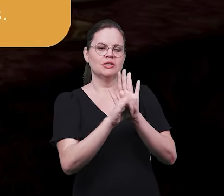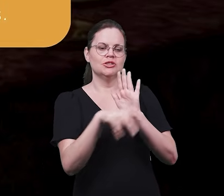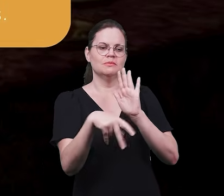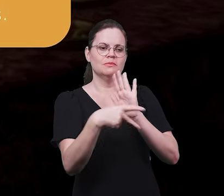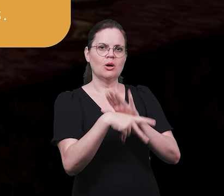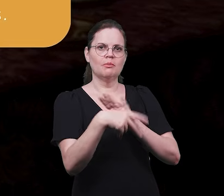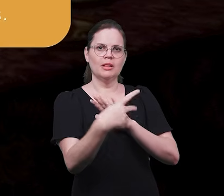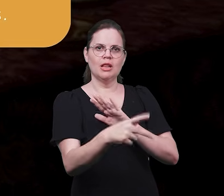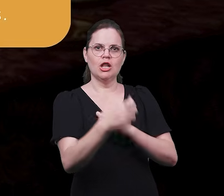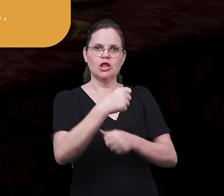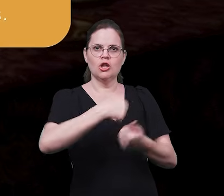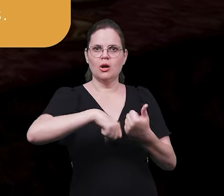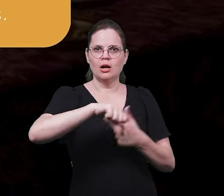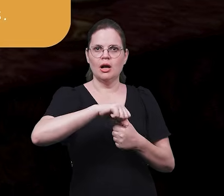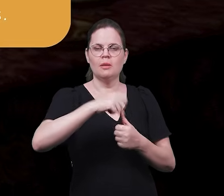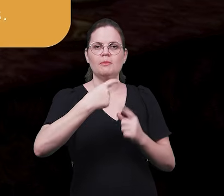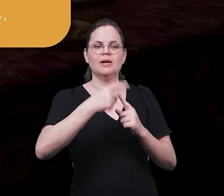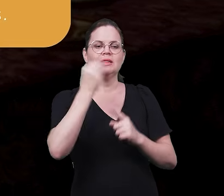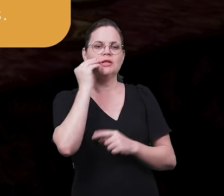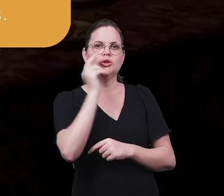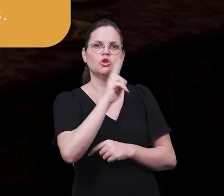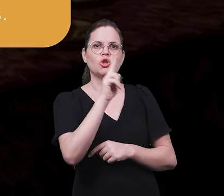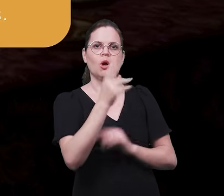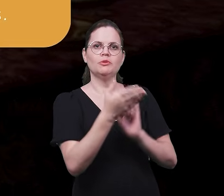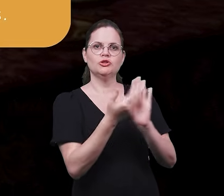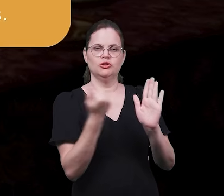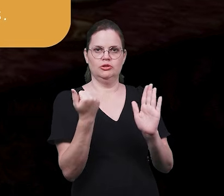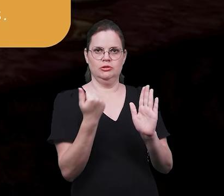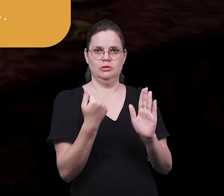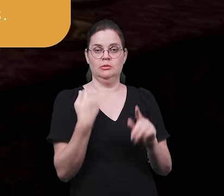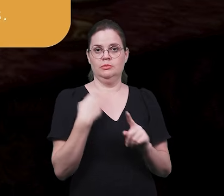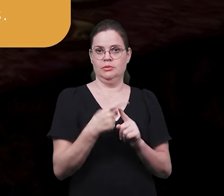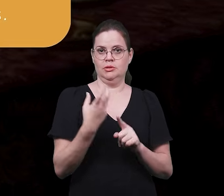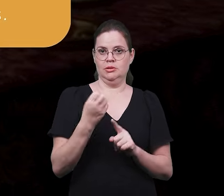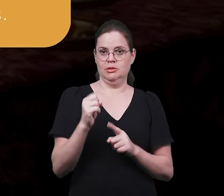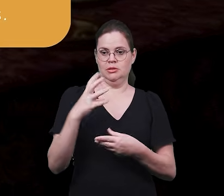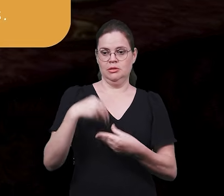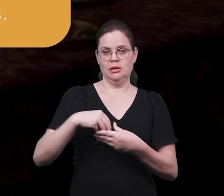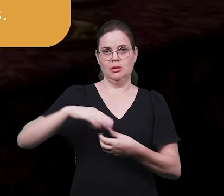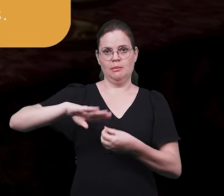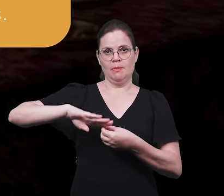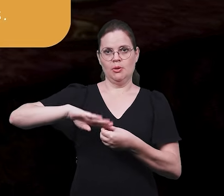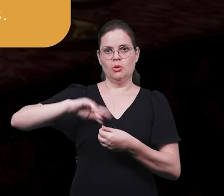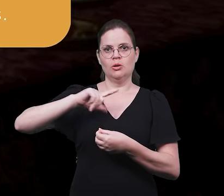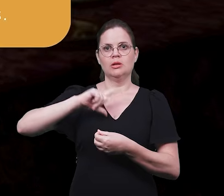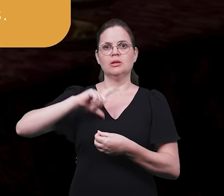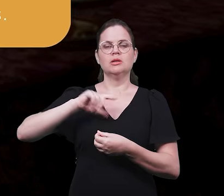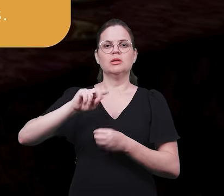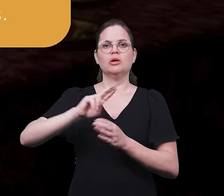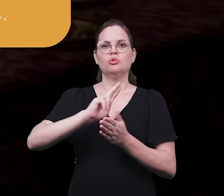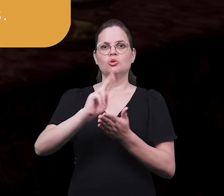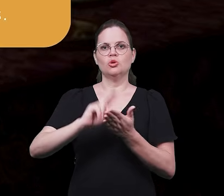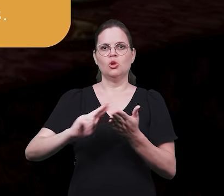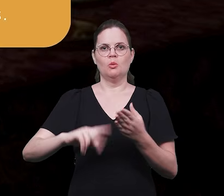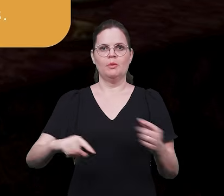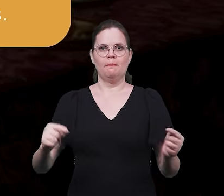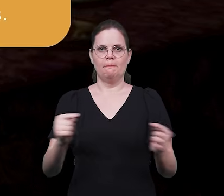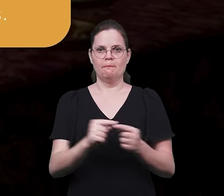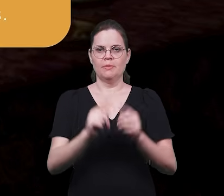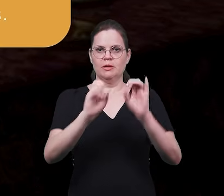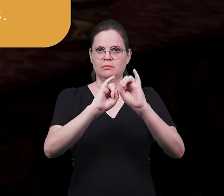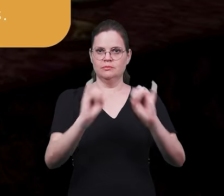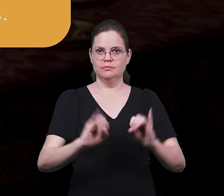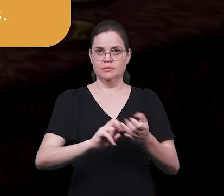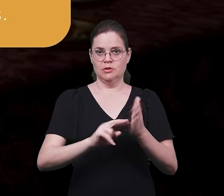né? Mudaram os nomes deles, porque na sociedade babilônica, se você tivesse um nome relacionado com